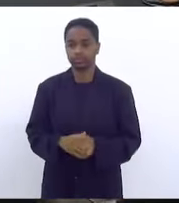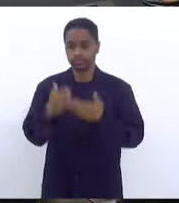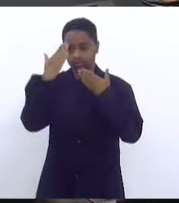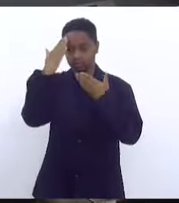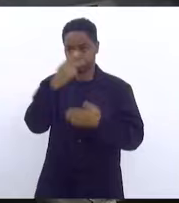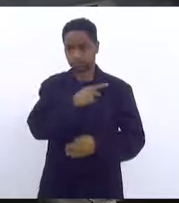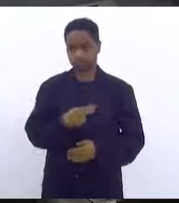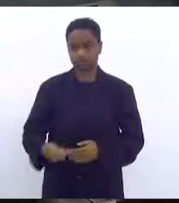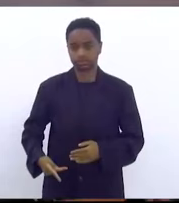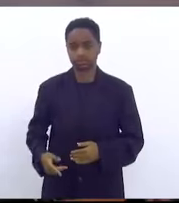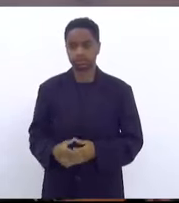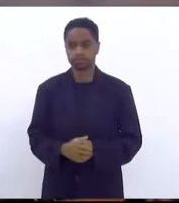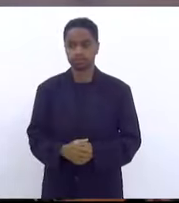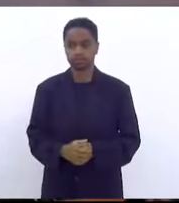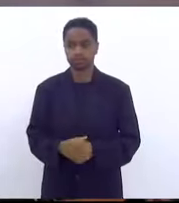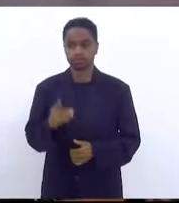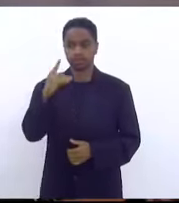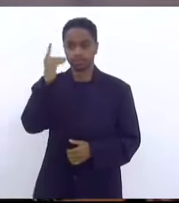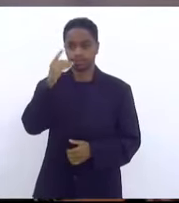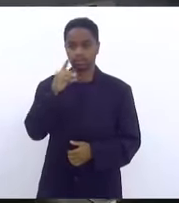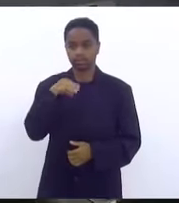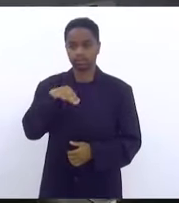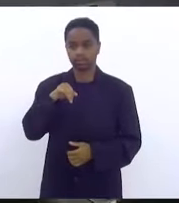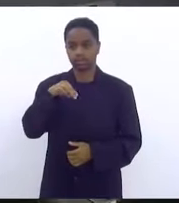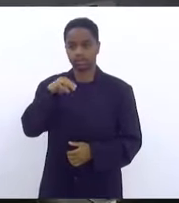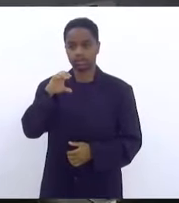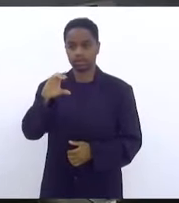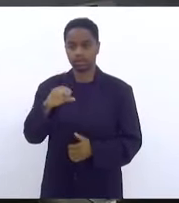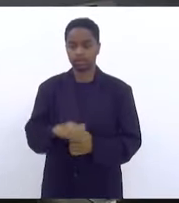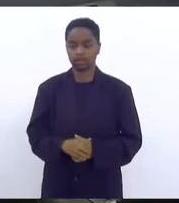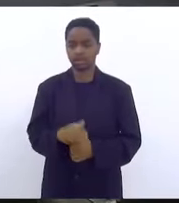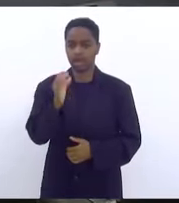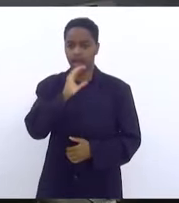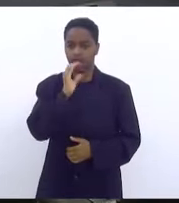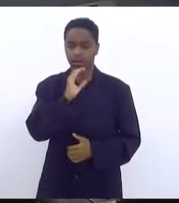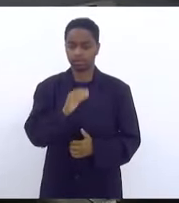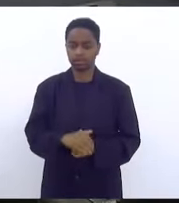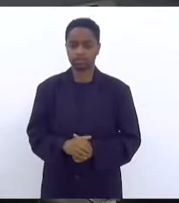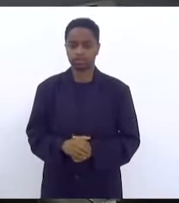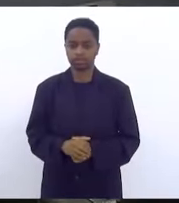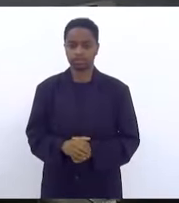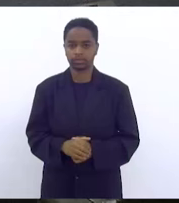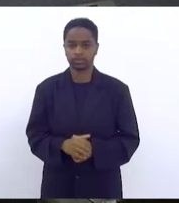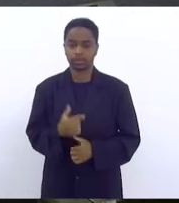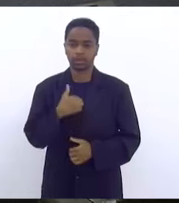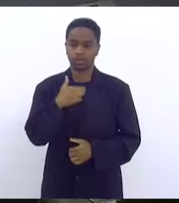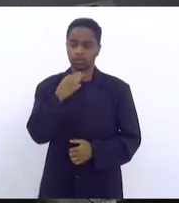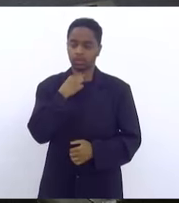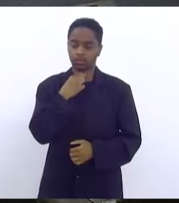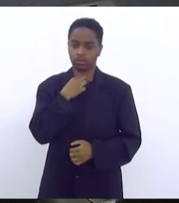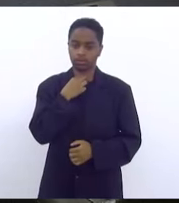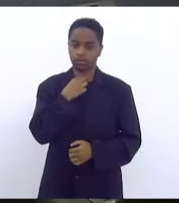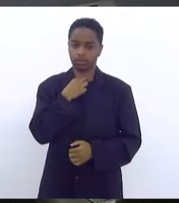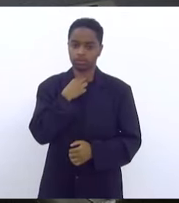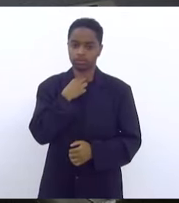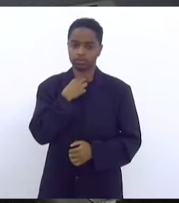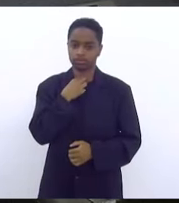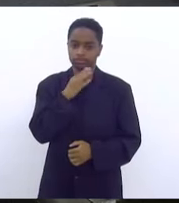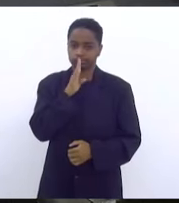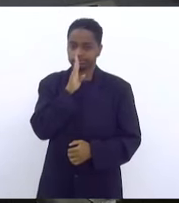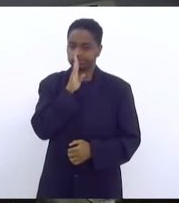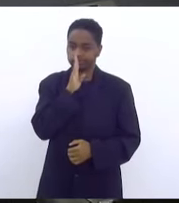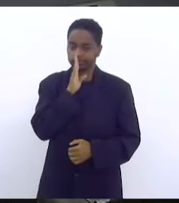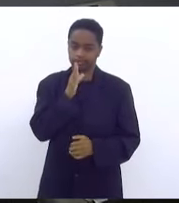Deputado Carlos Mink. É rapidinho, presidenta Tia Ju. Eu não poderia deixar de me